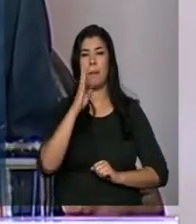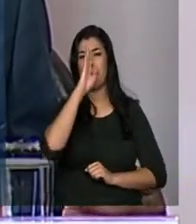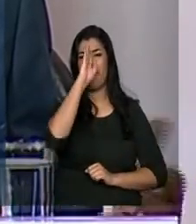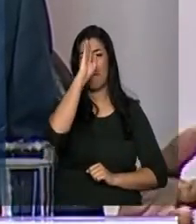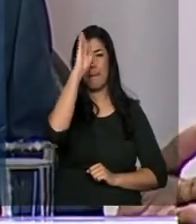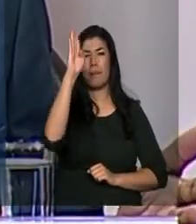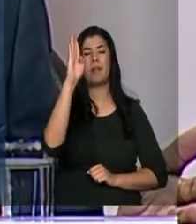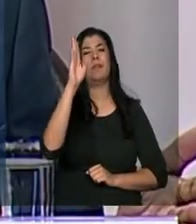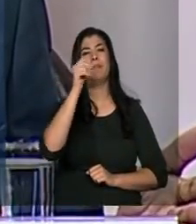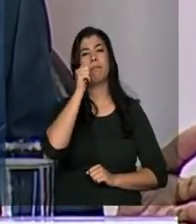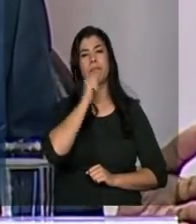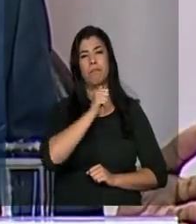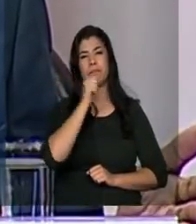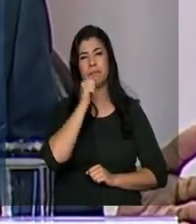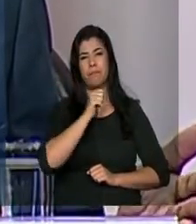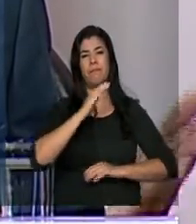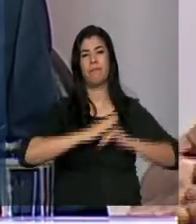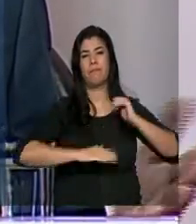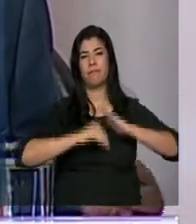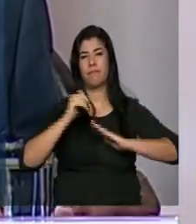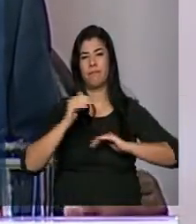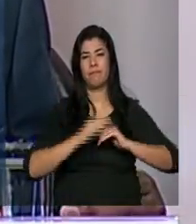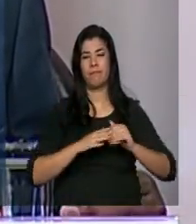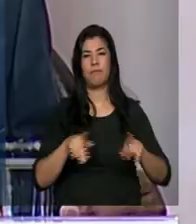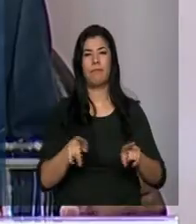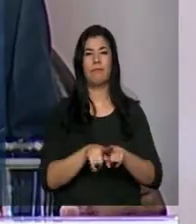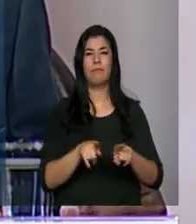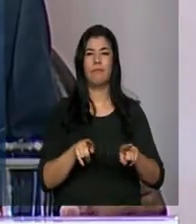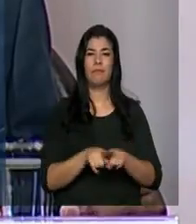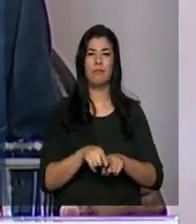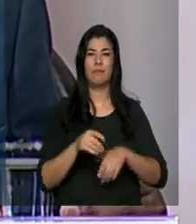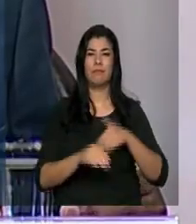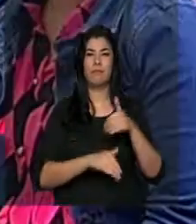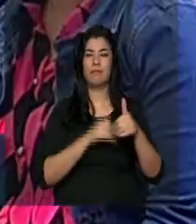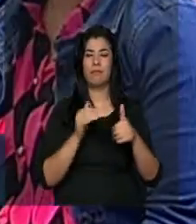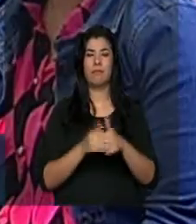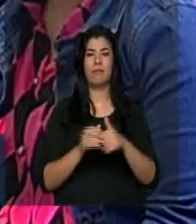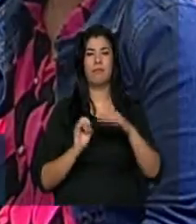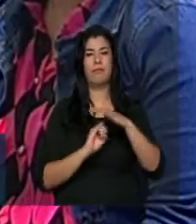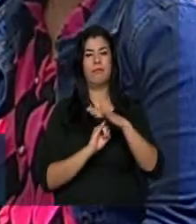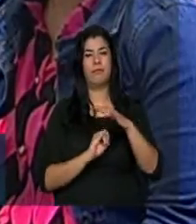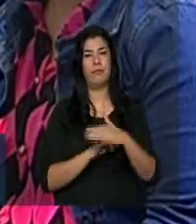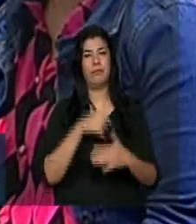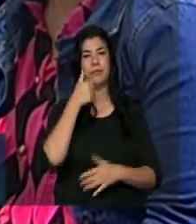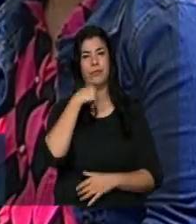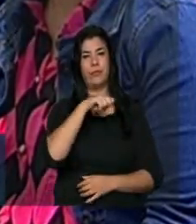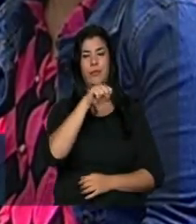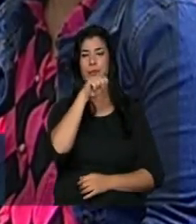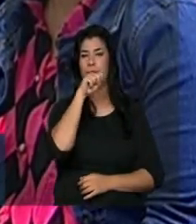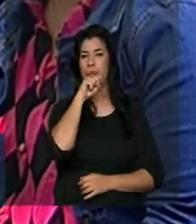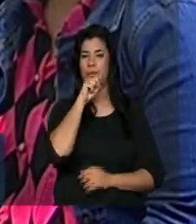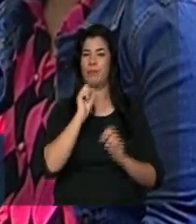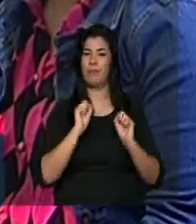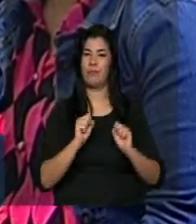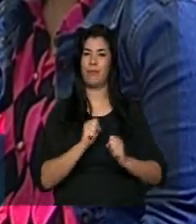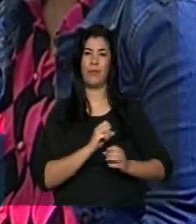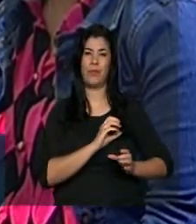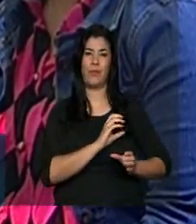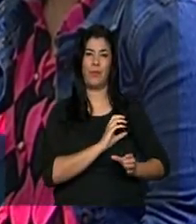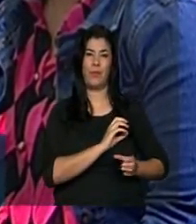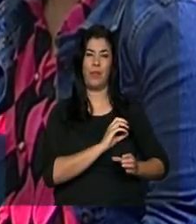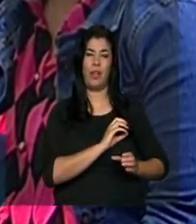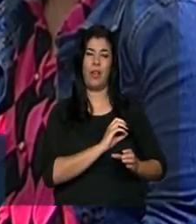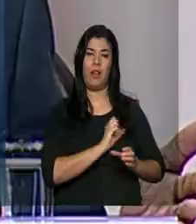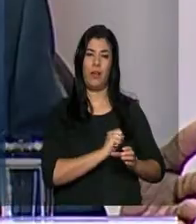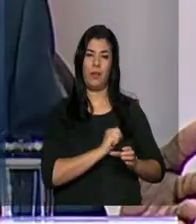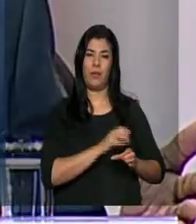principais protagonistas e atoras de tudo isso, que são as mães doadoras. E assim eu encerro a minha